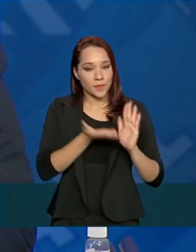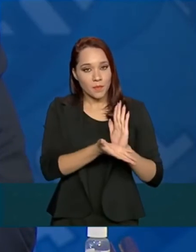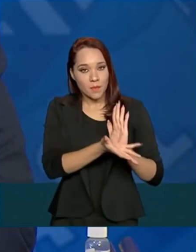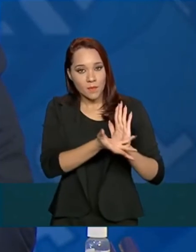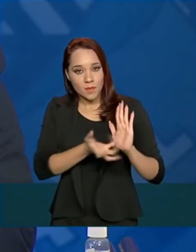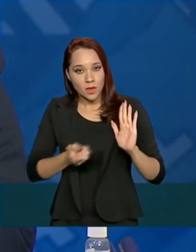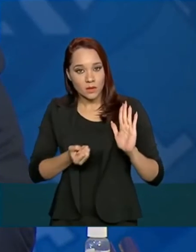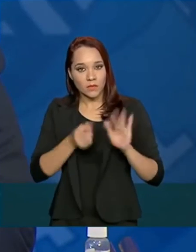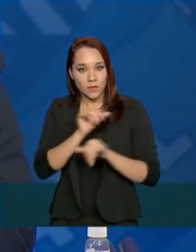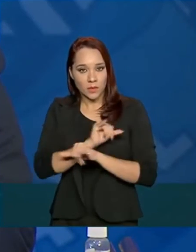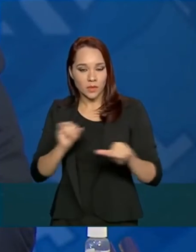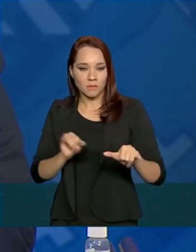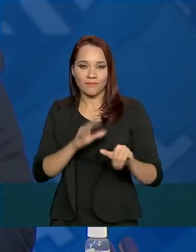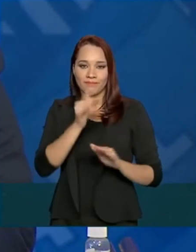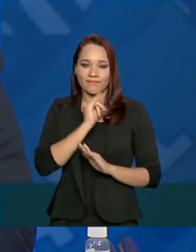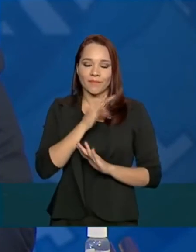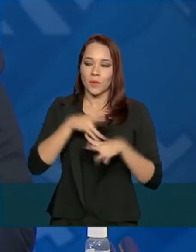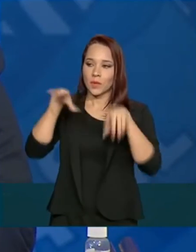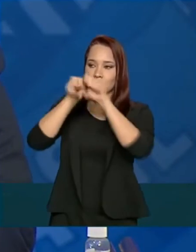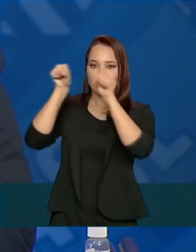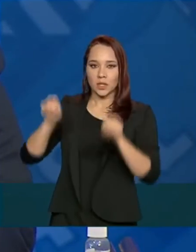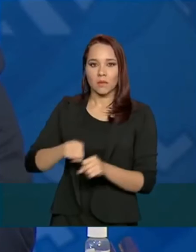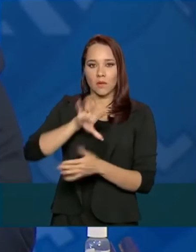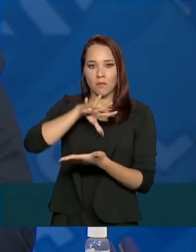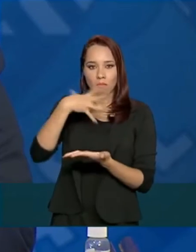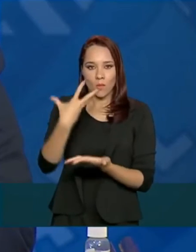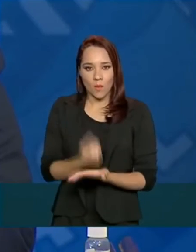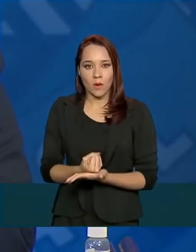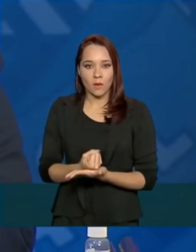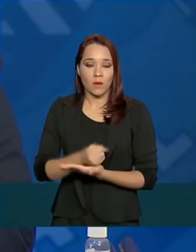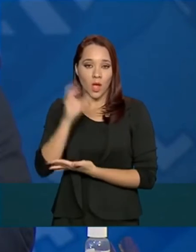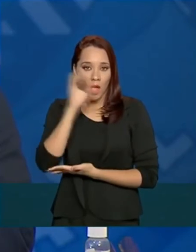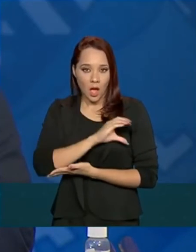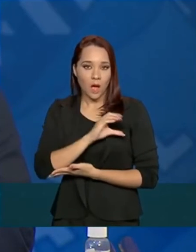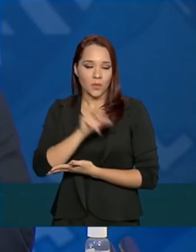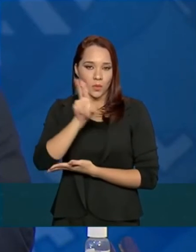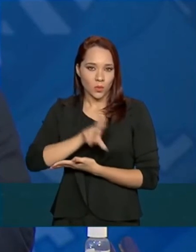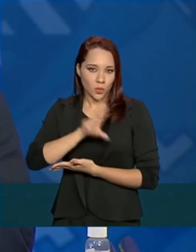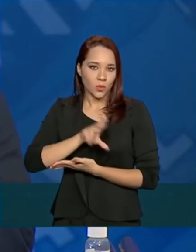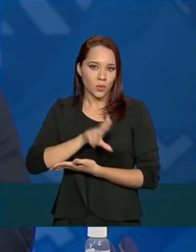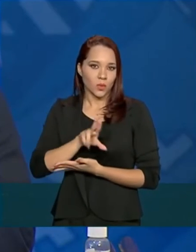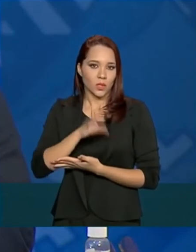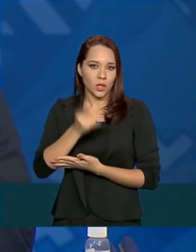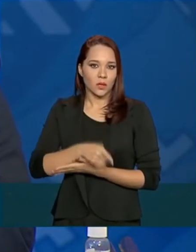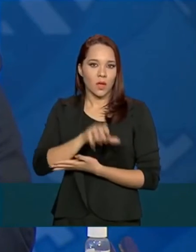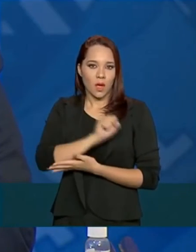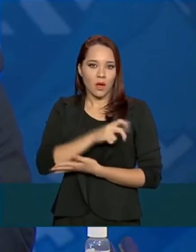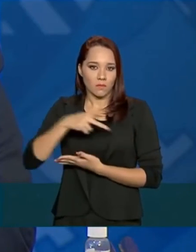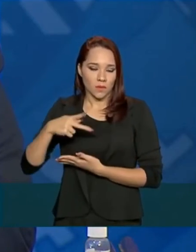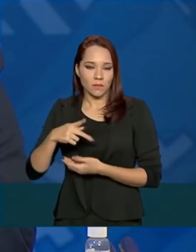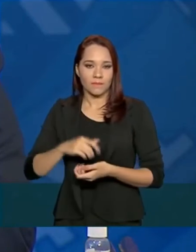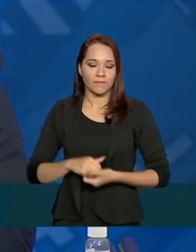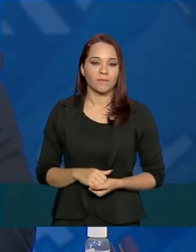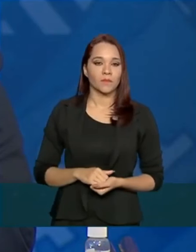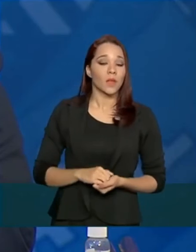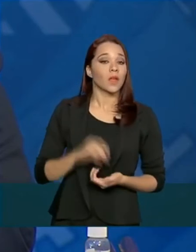desse sistema. Você pode fazer por um sistema de download rápido ou através de um aplicativo API,